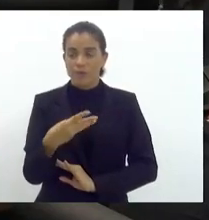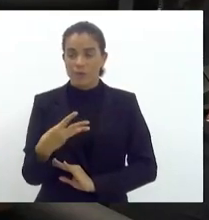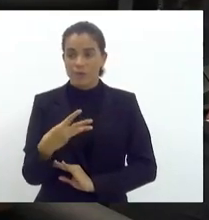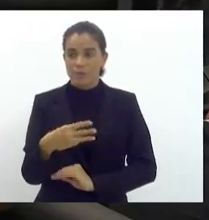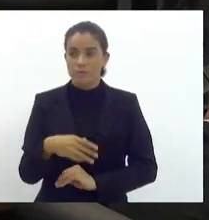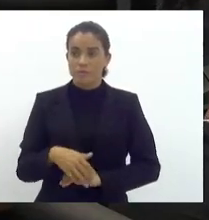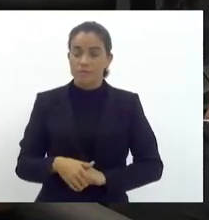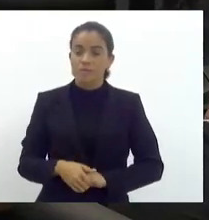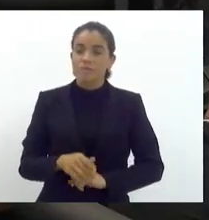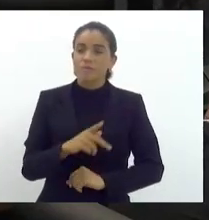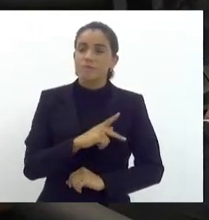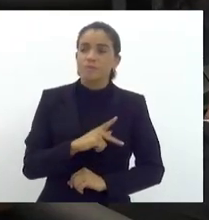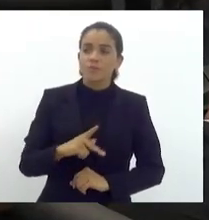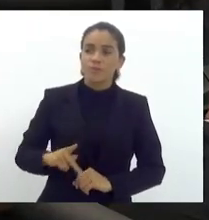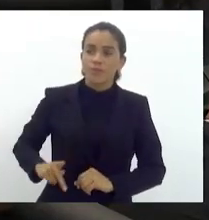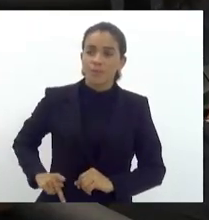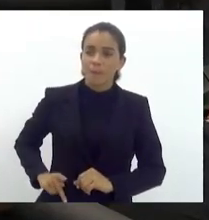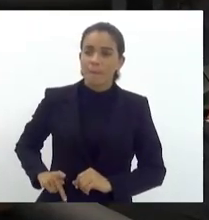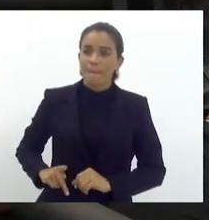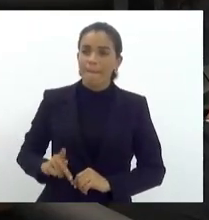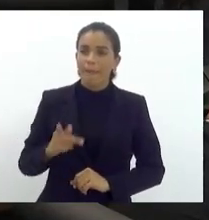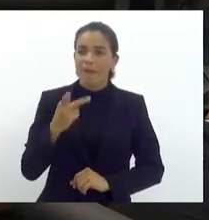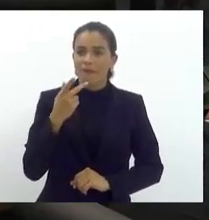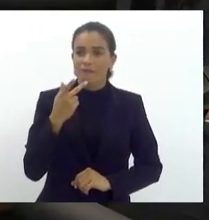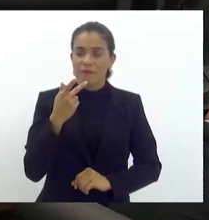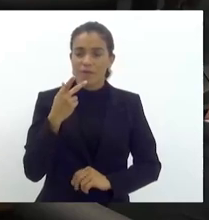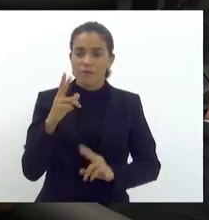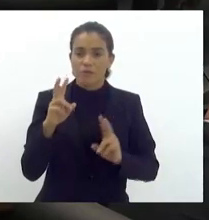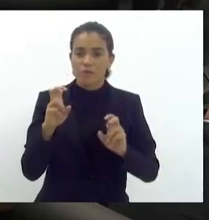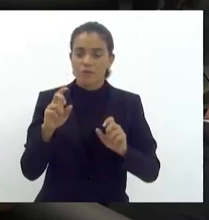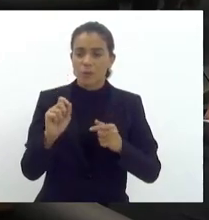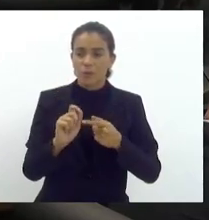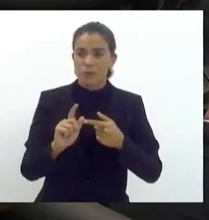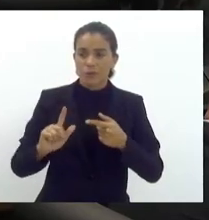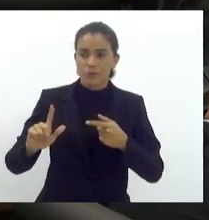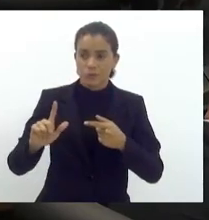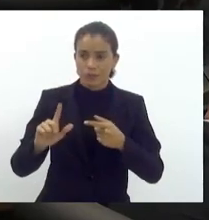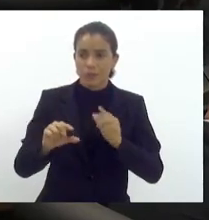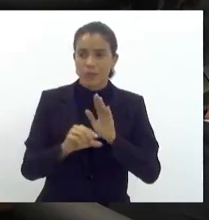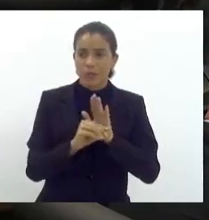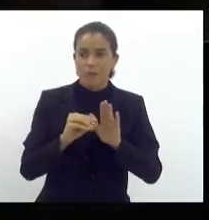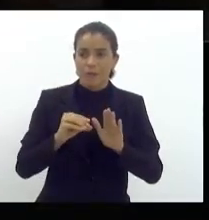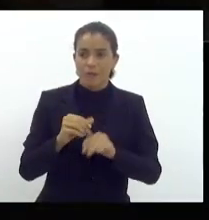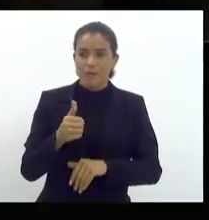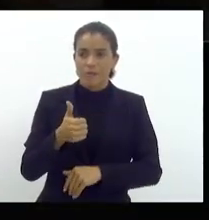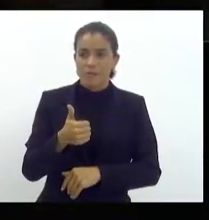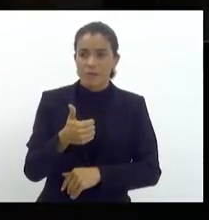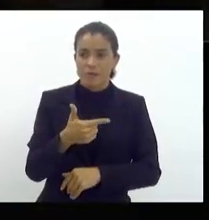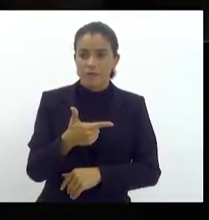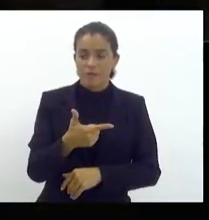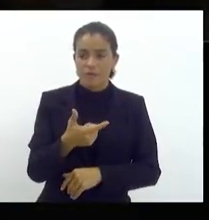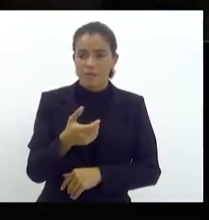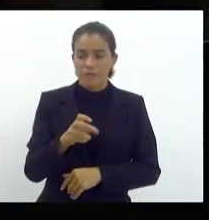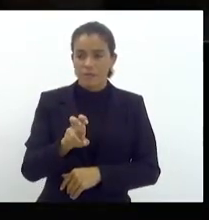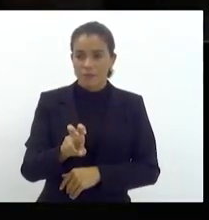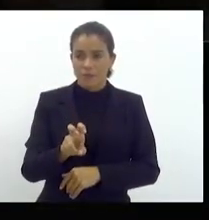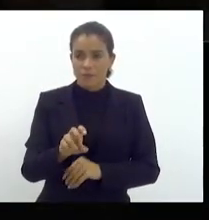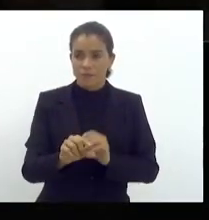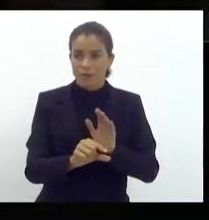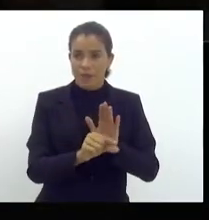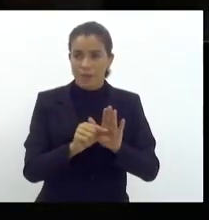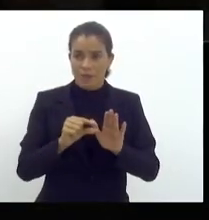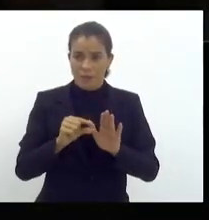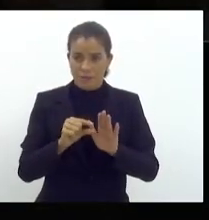Presidente falando sobre o destaque a emenda 125 a emenda